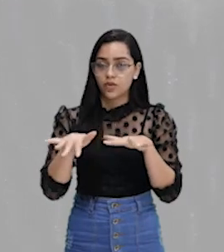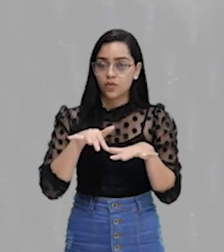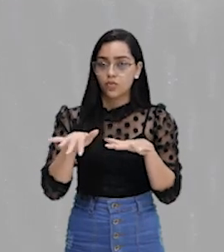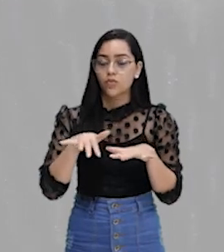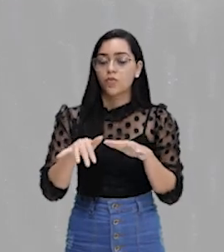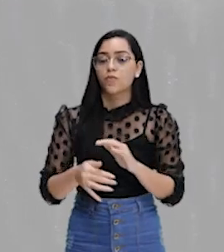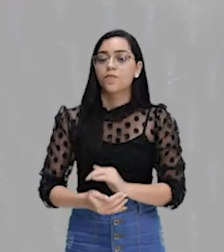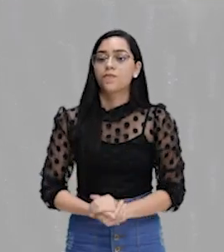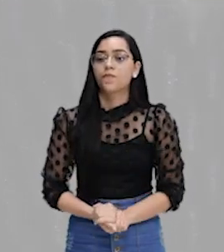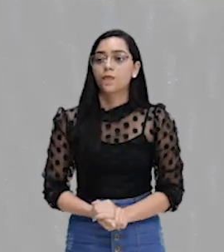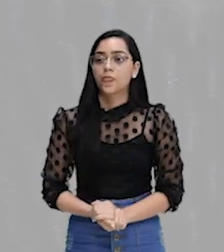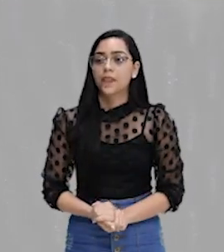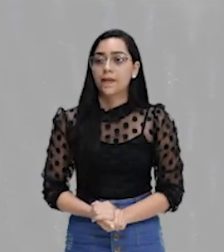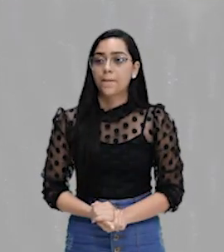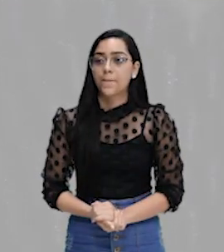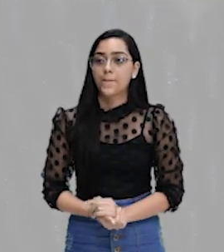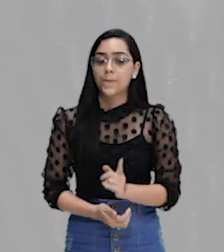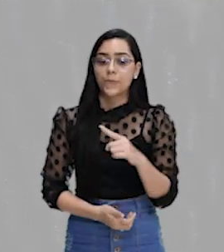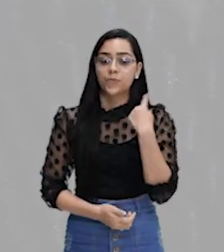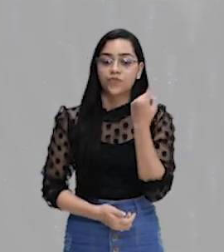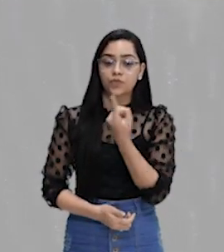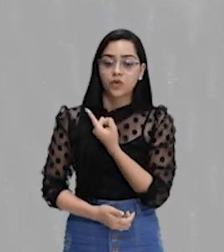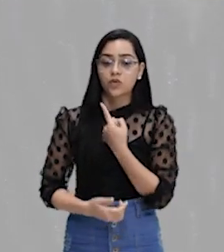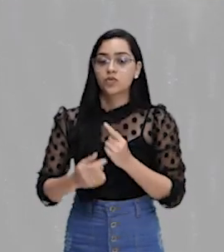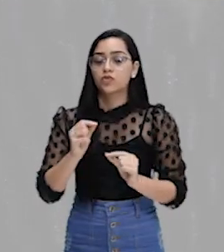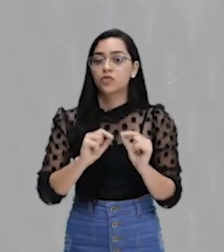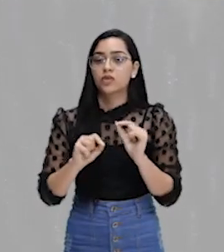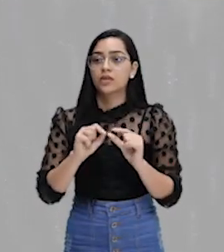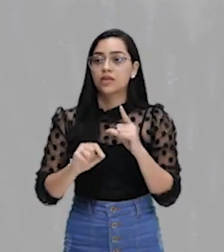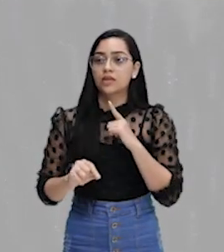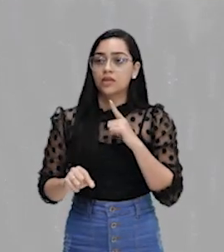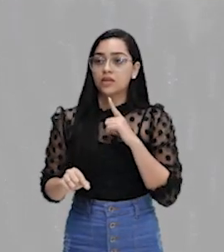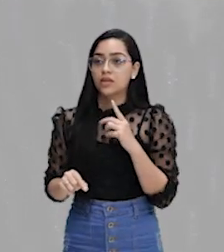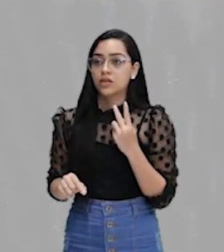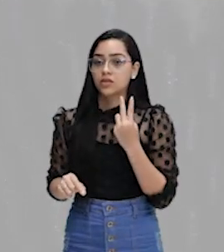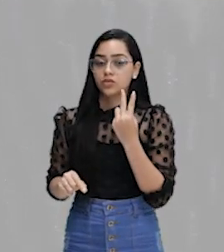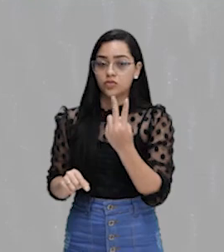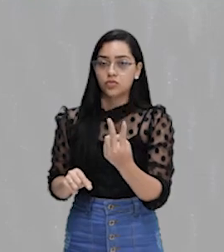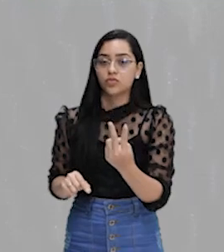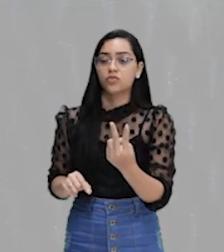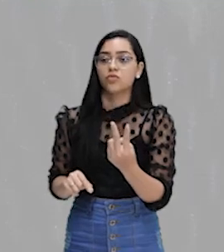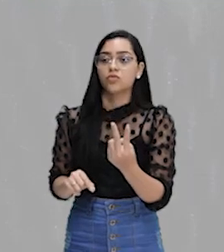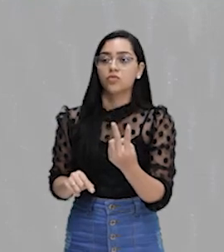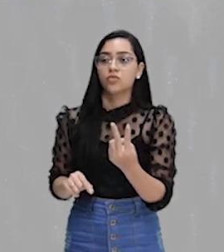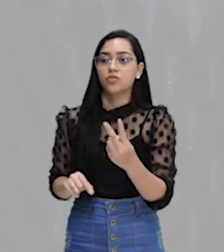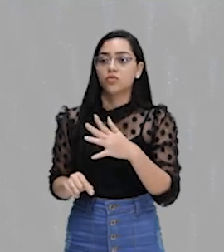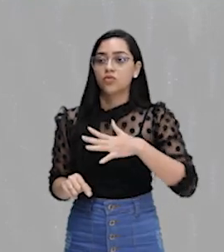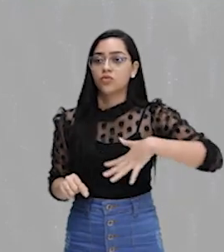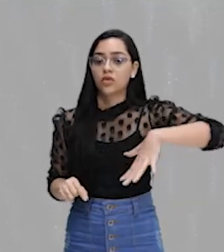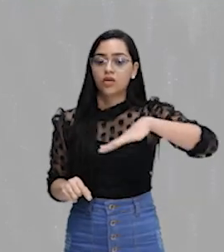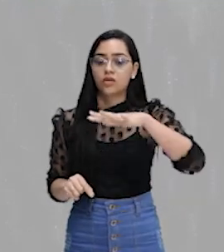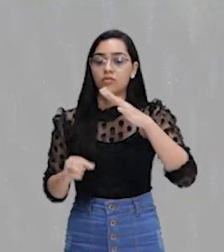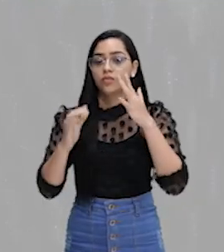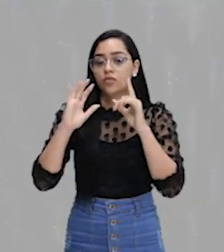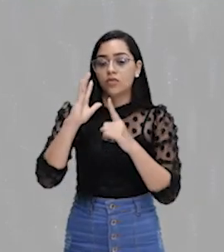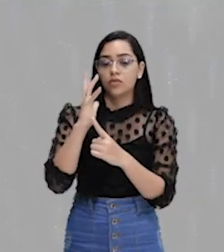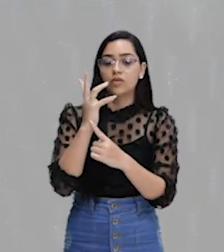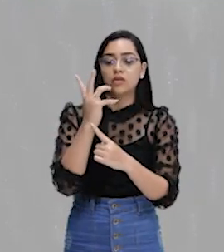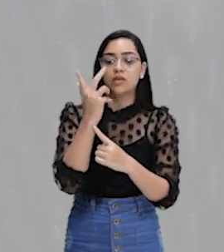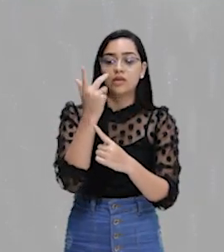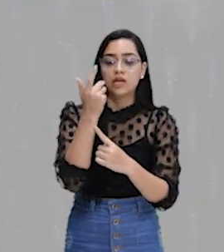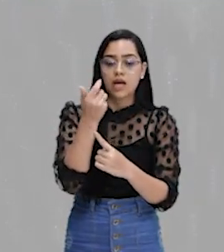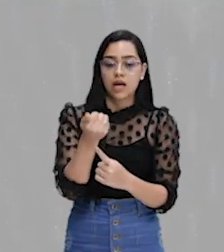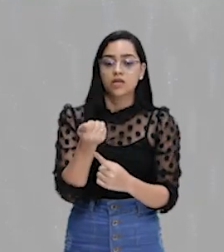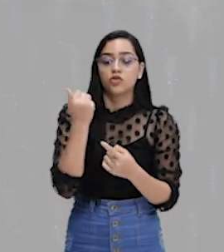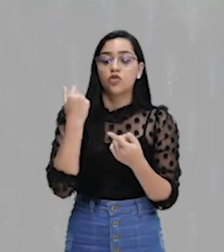cultural, e nós destacaremos duas obras no campo da arte do Renascimento.